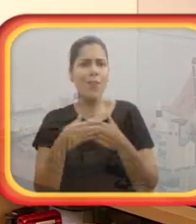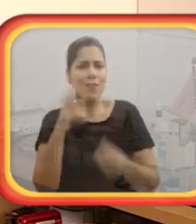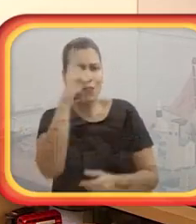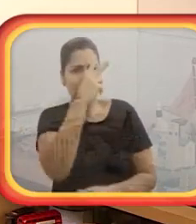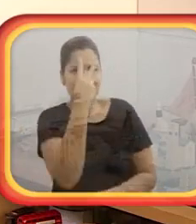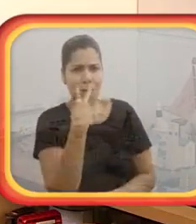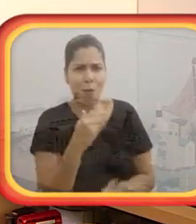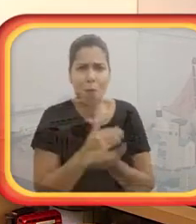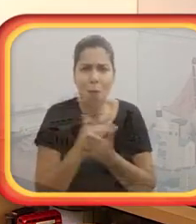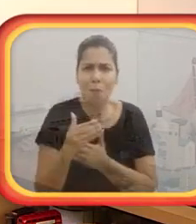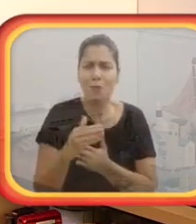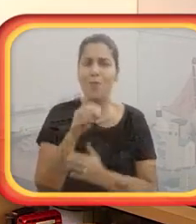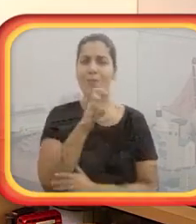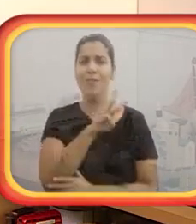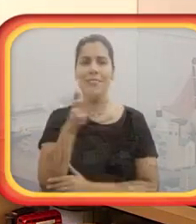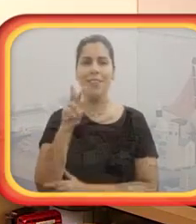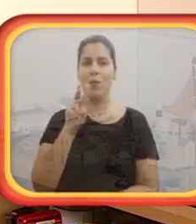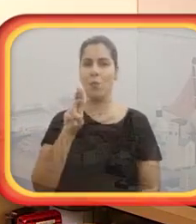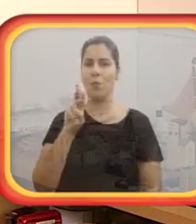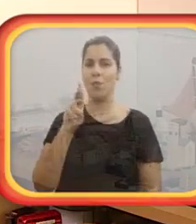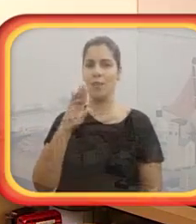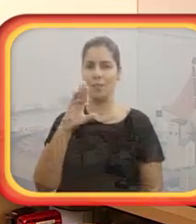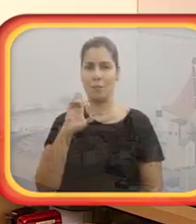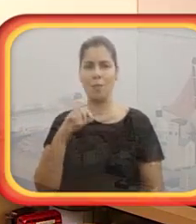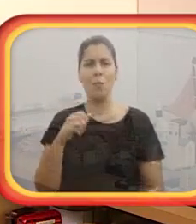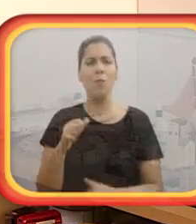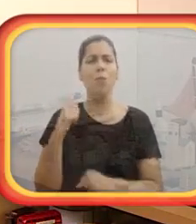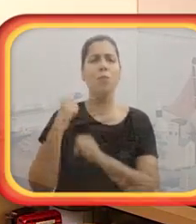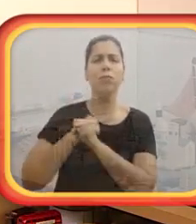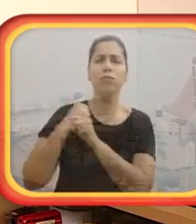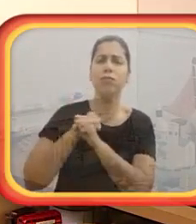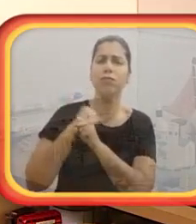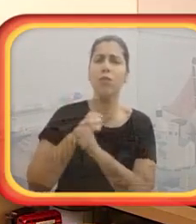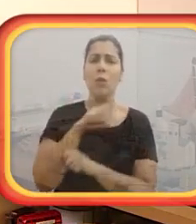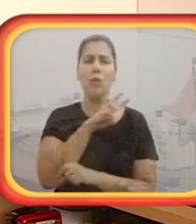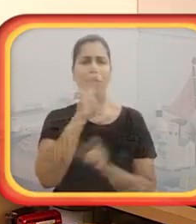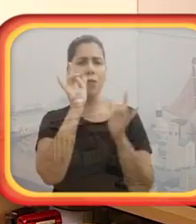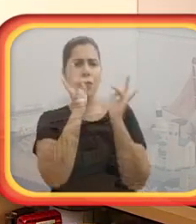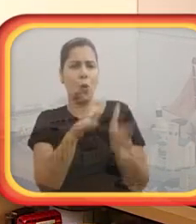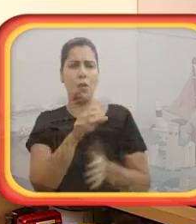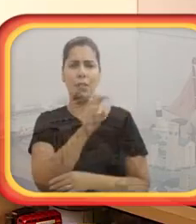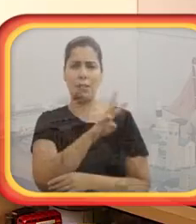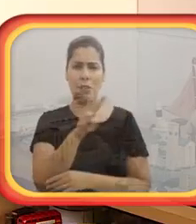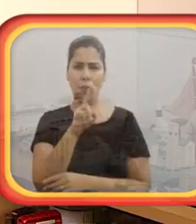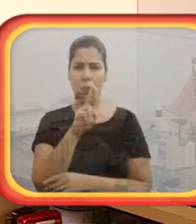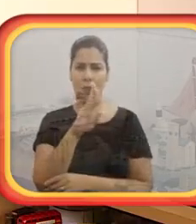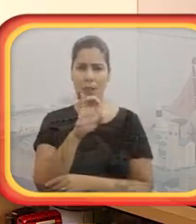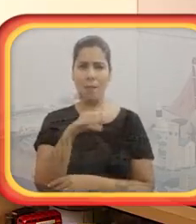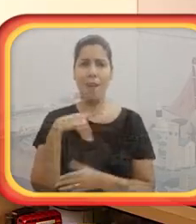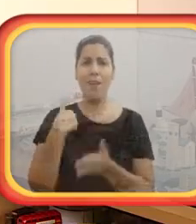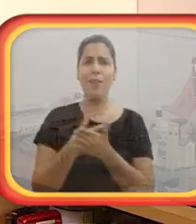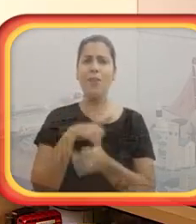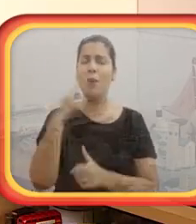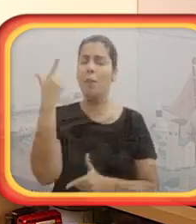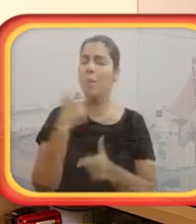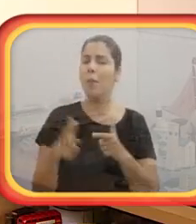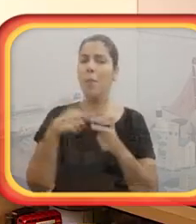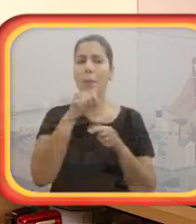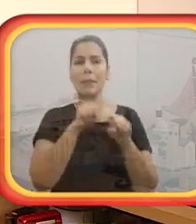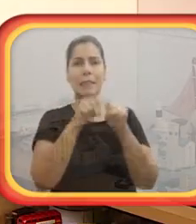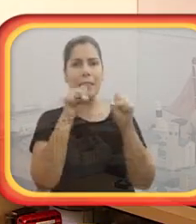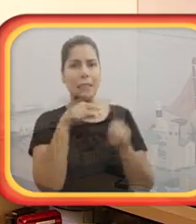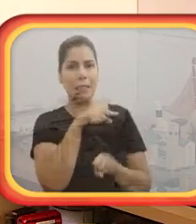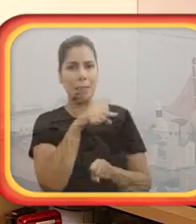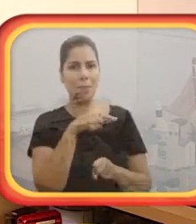sem a pretensão de se tornar um blog ou algo maior. Tanto que o Histórias de Cego começou no site da URES, né? Por muitos